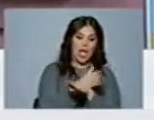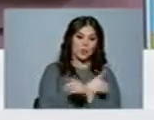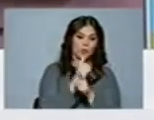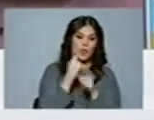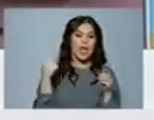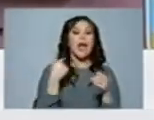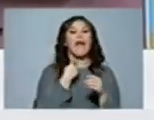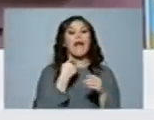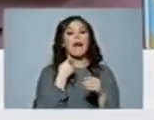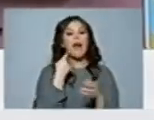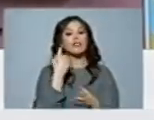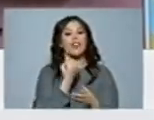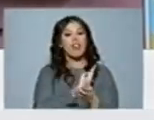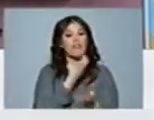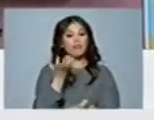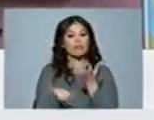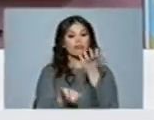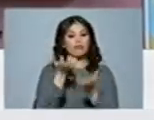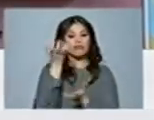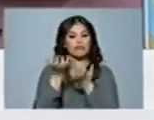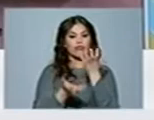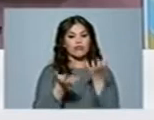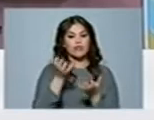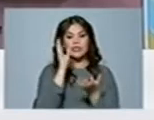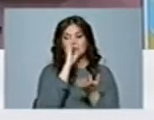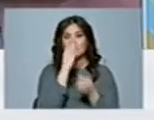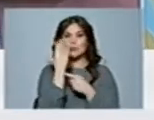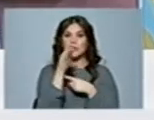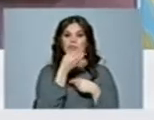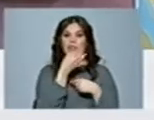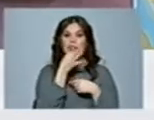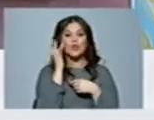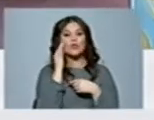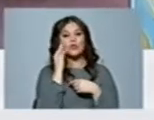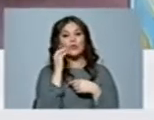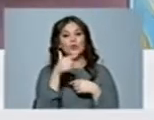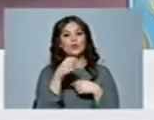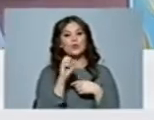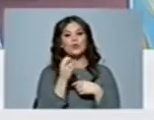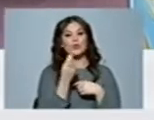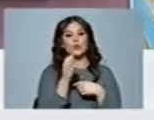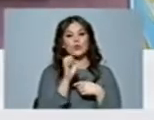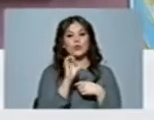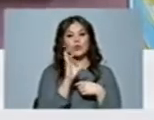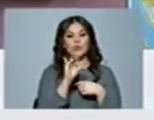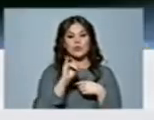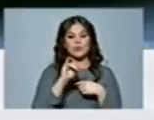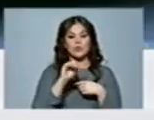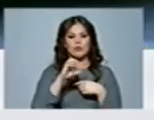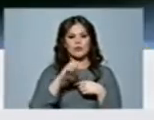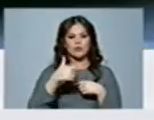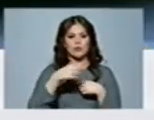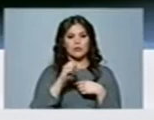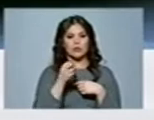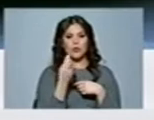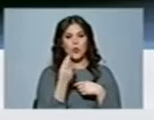ser cozinhadas, nós falarmos no focinho, beiça, ou a orelha, é uma coisa que